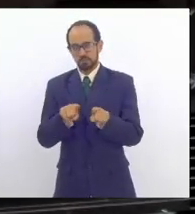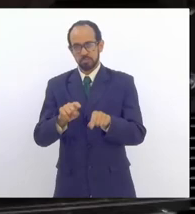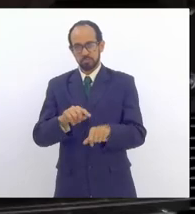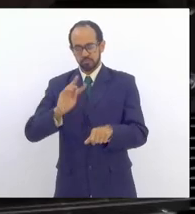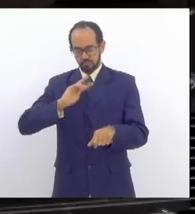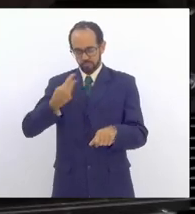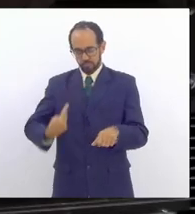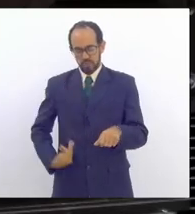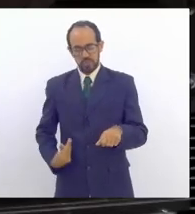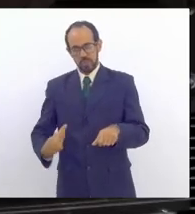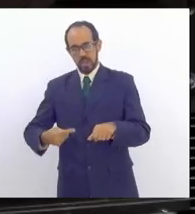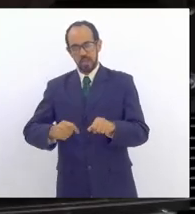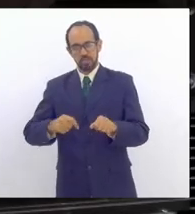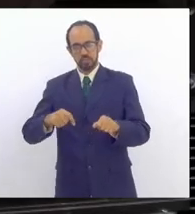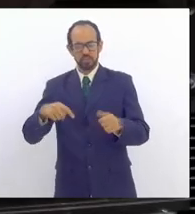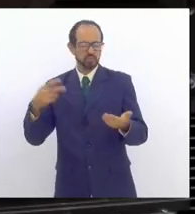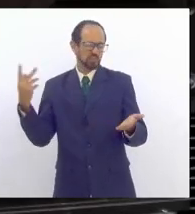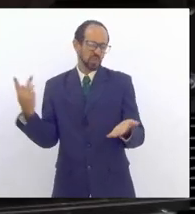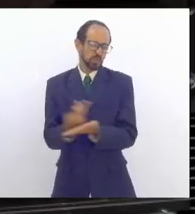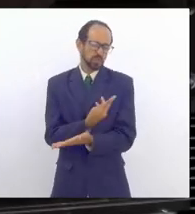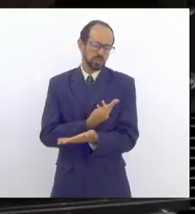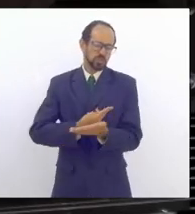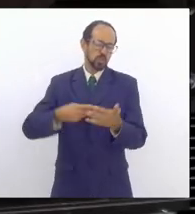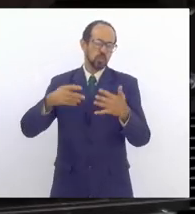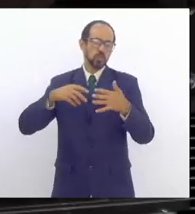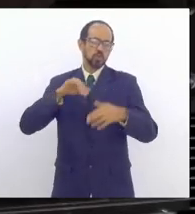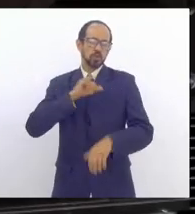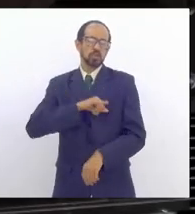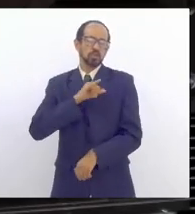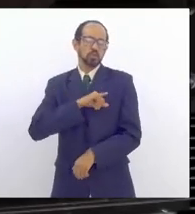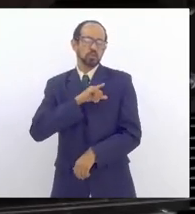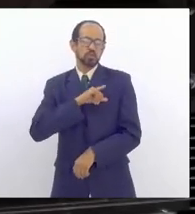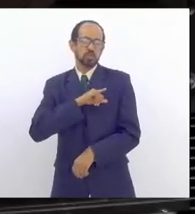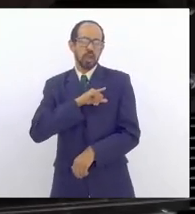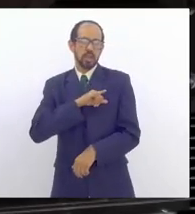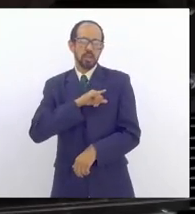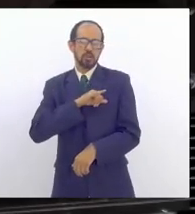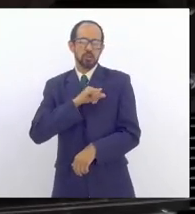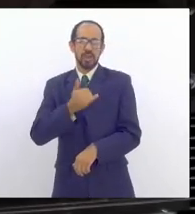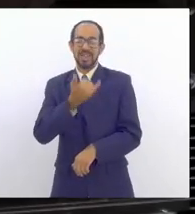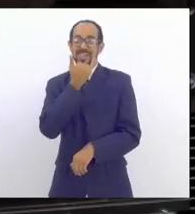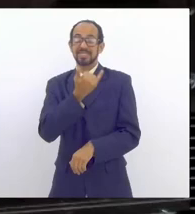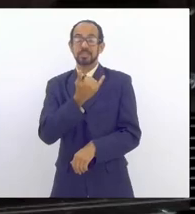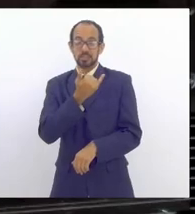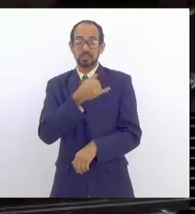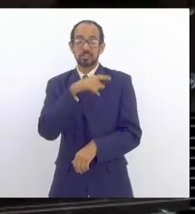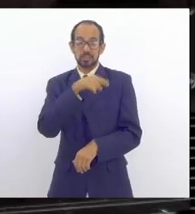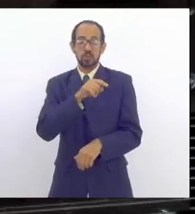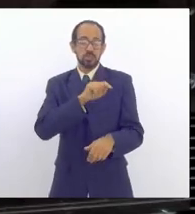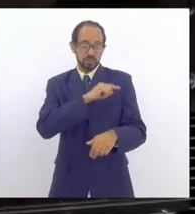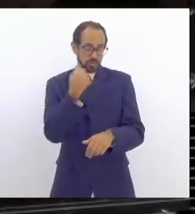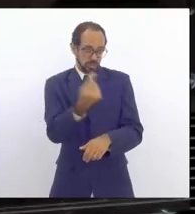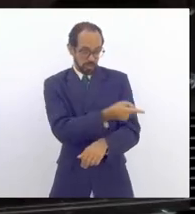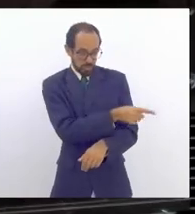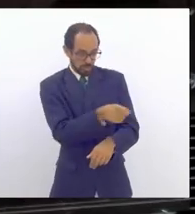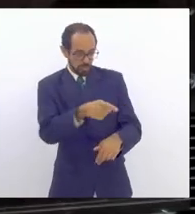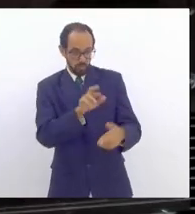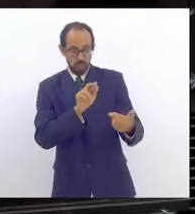das tragédias mais marcantes do Rio de Janeiro. Vocês são referência para esse mundo, Coronel